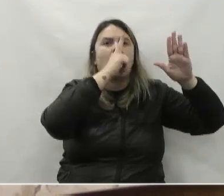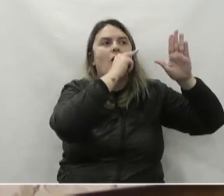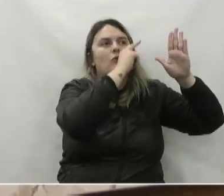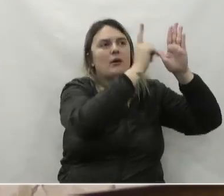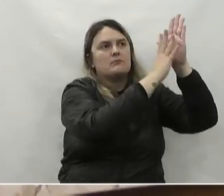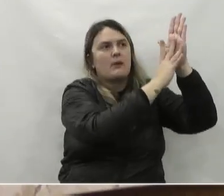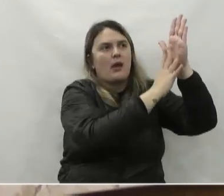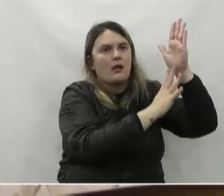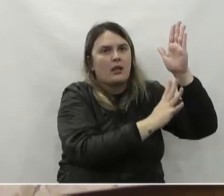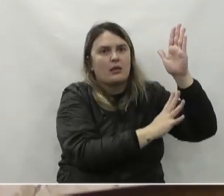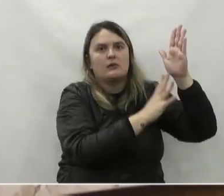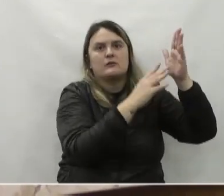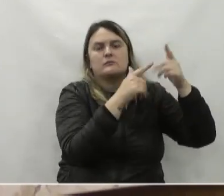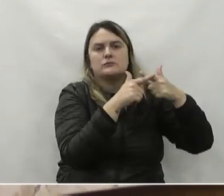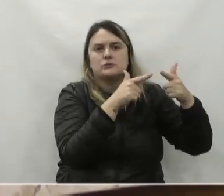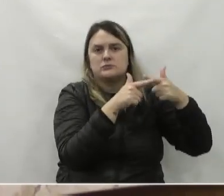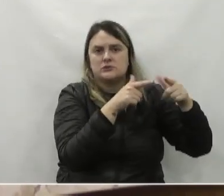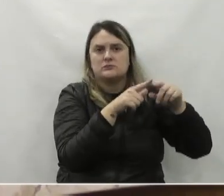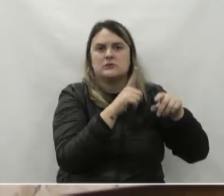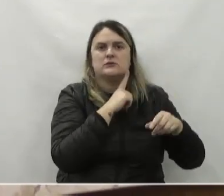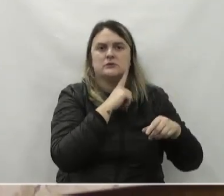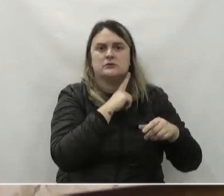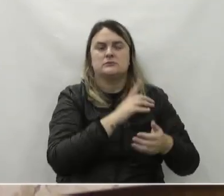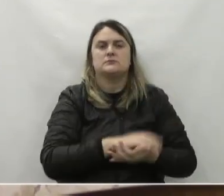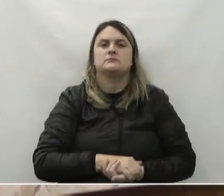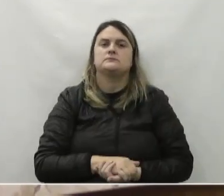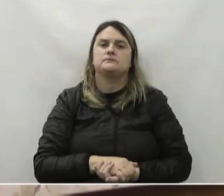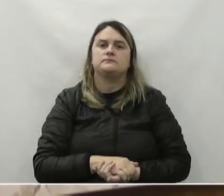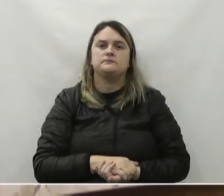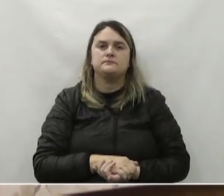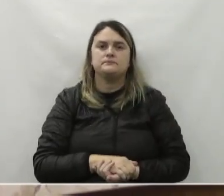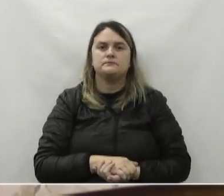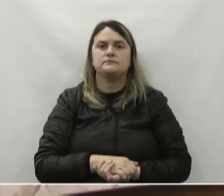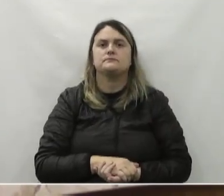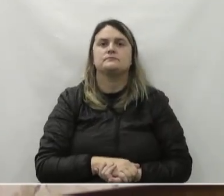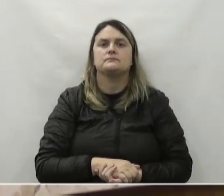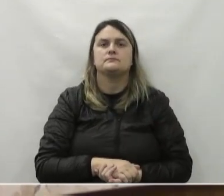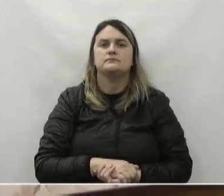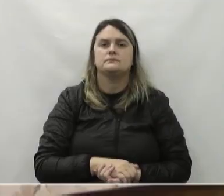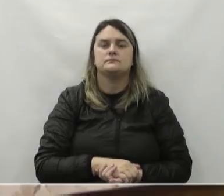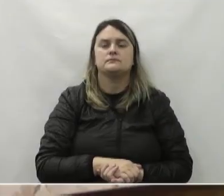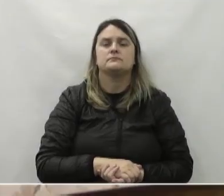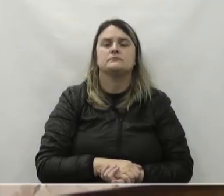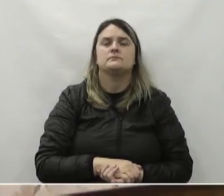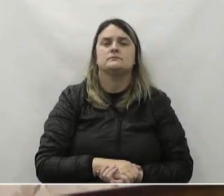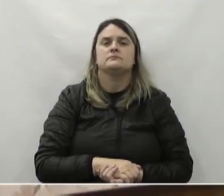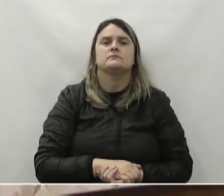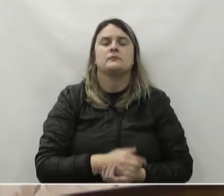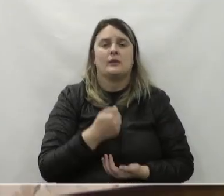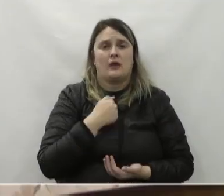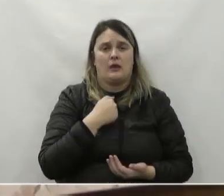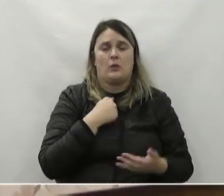com alguma coisa a ser feito aí. E, então, peço aí